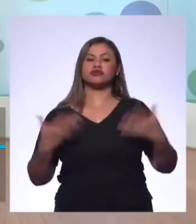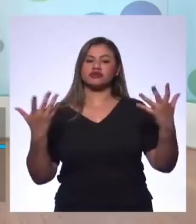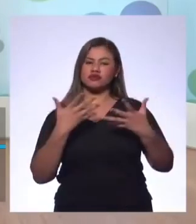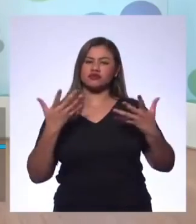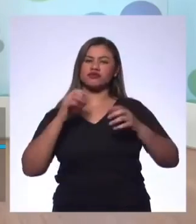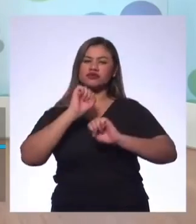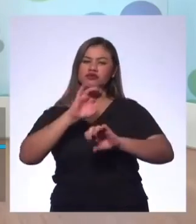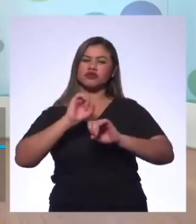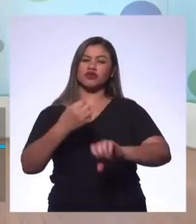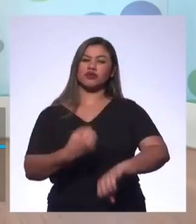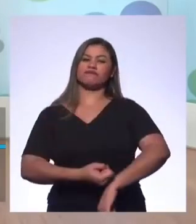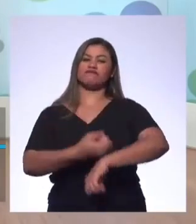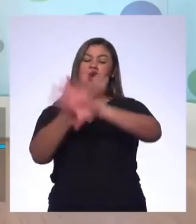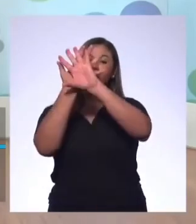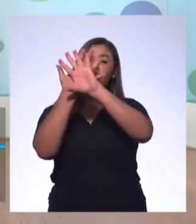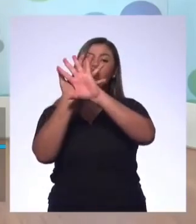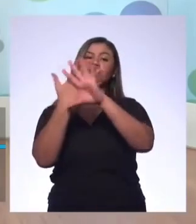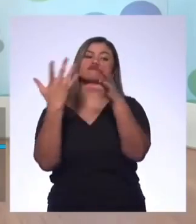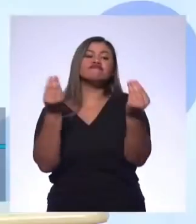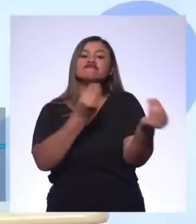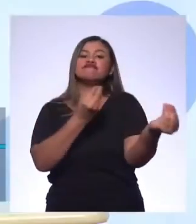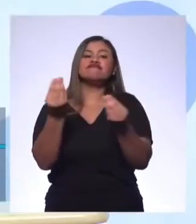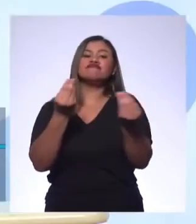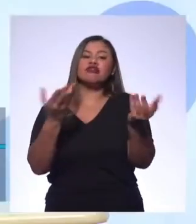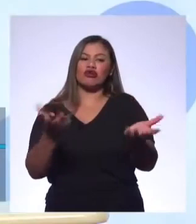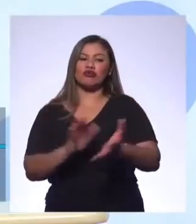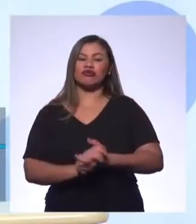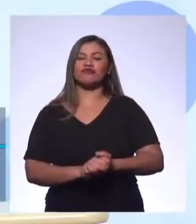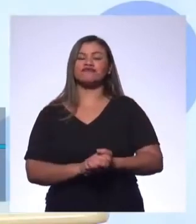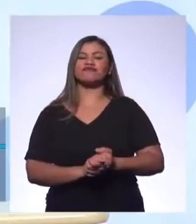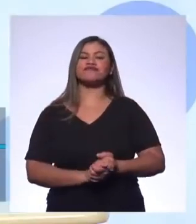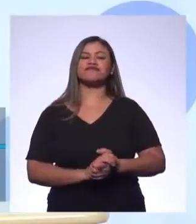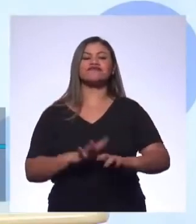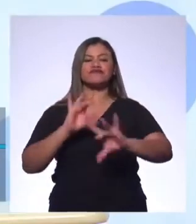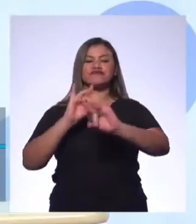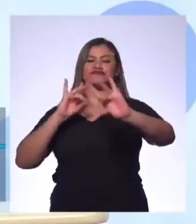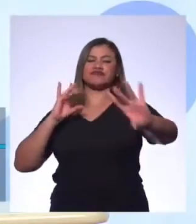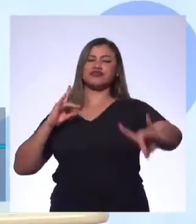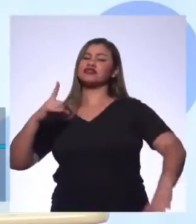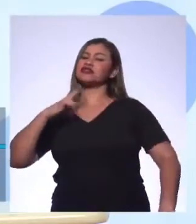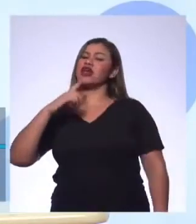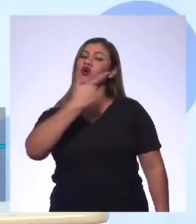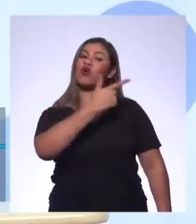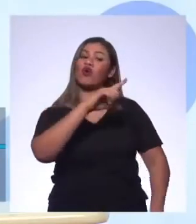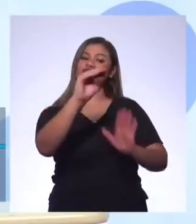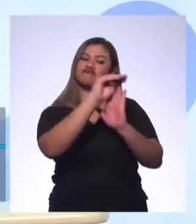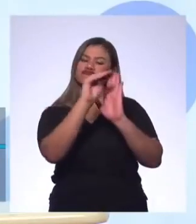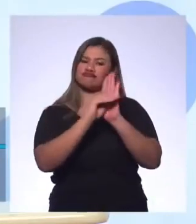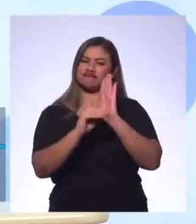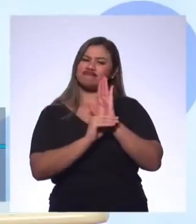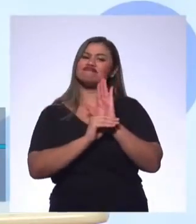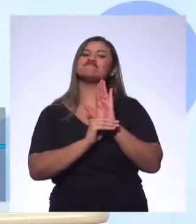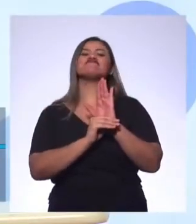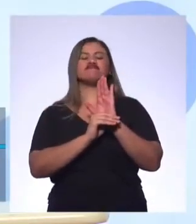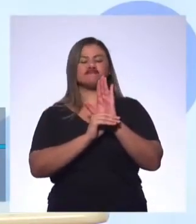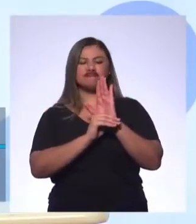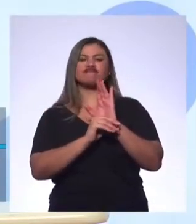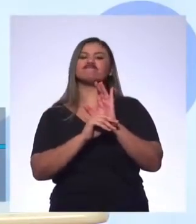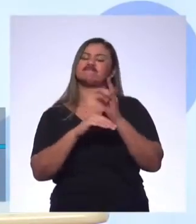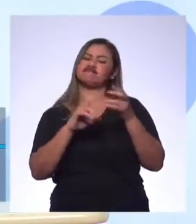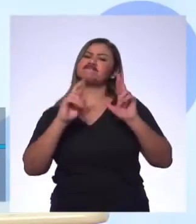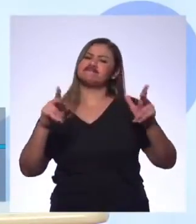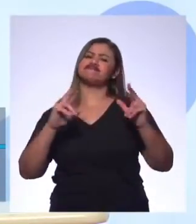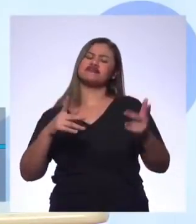ensino remoto, né? Ensino EAD, então o que vai acontecer? Vai existir uma outra forma, né,